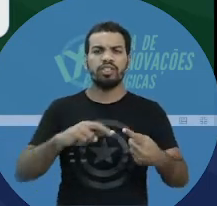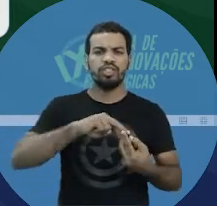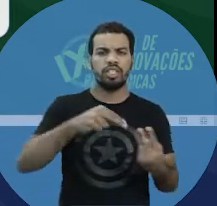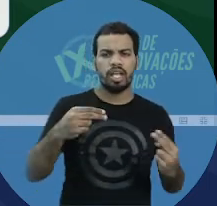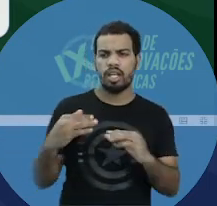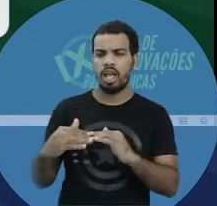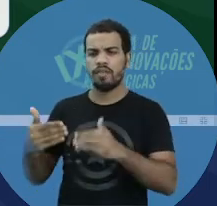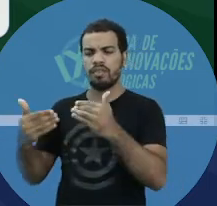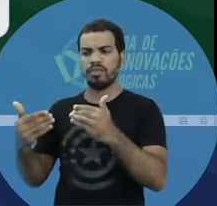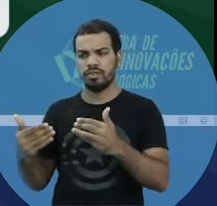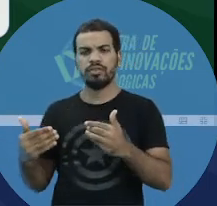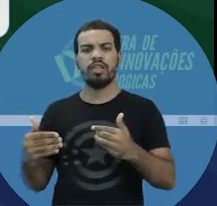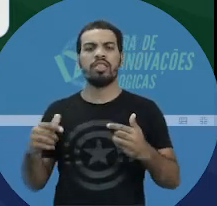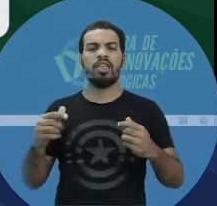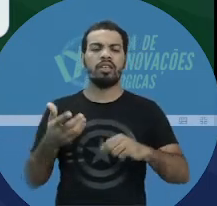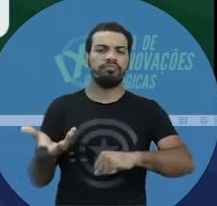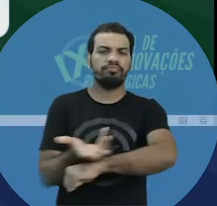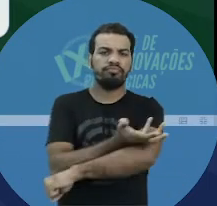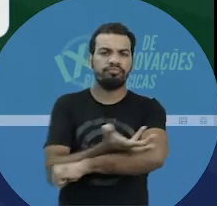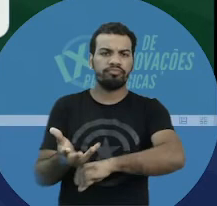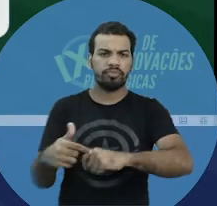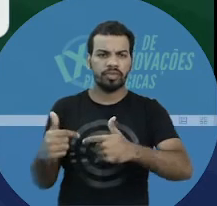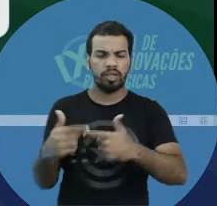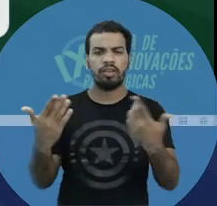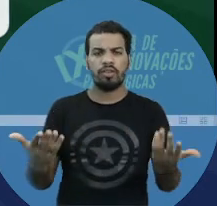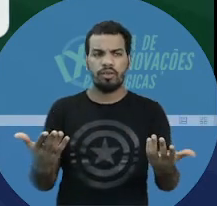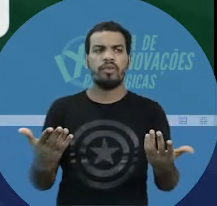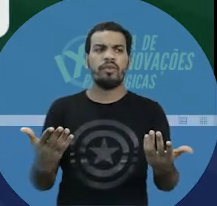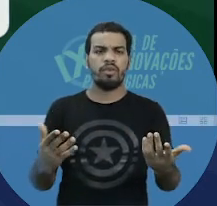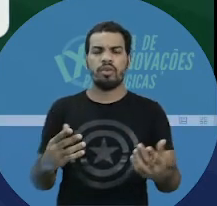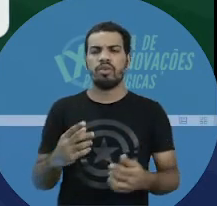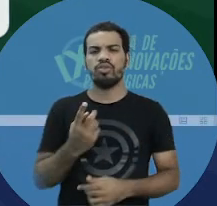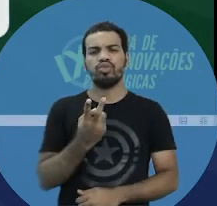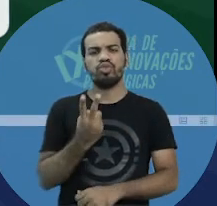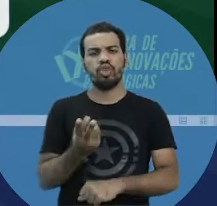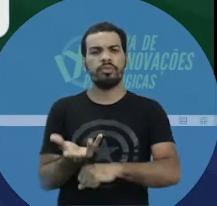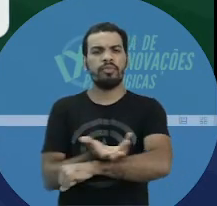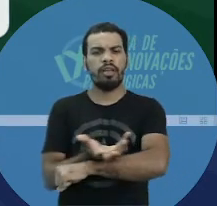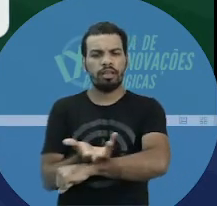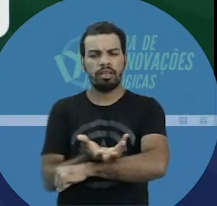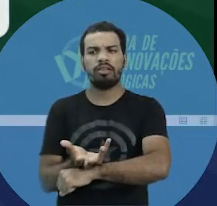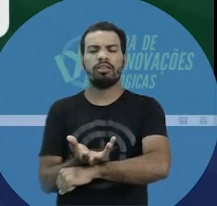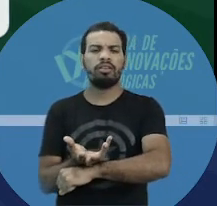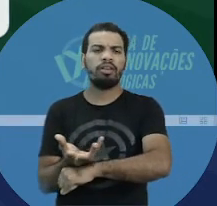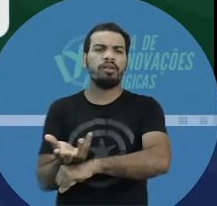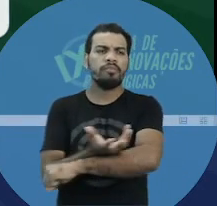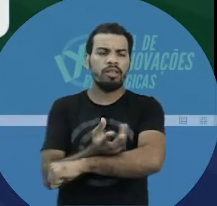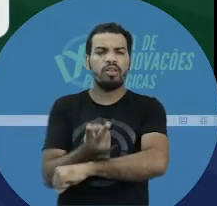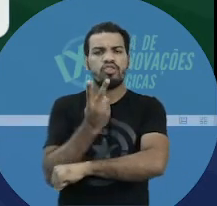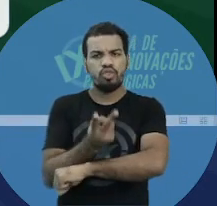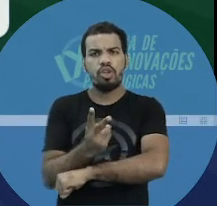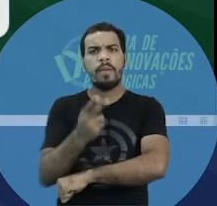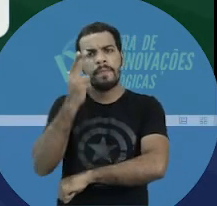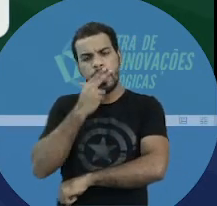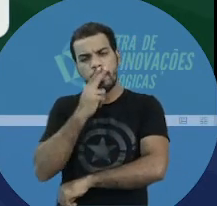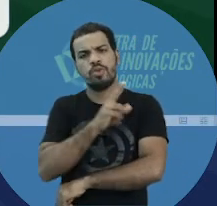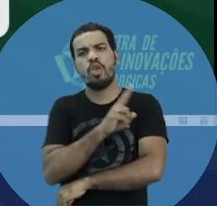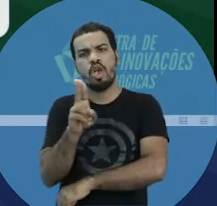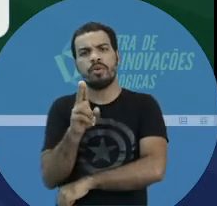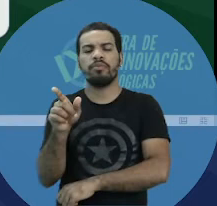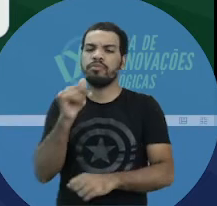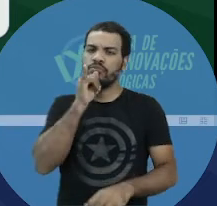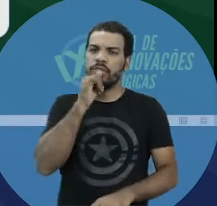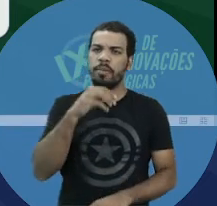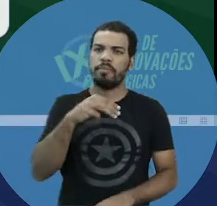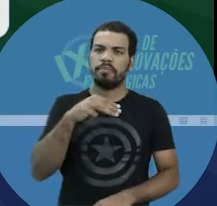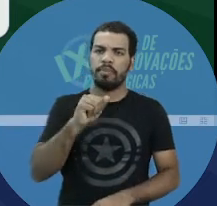de trabalhar com as plantas. A gente vê, por exemplo, duas plantas que são chamadas do mesmo nome, por exemplo, mangueira, mas